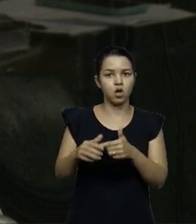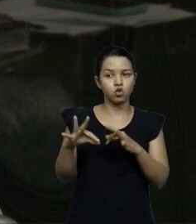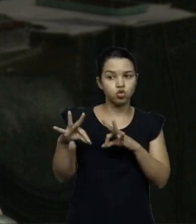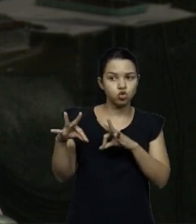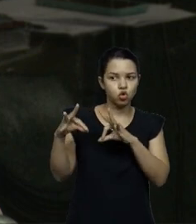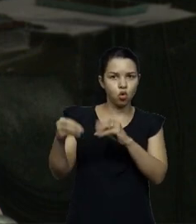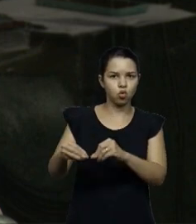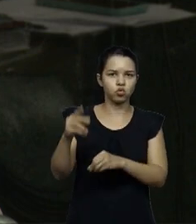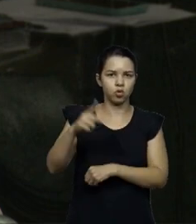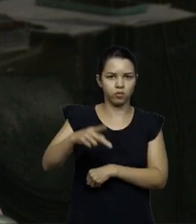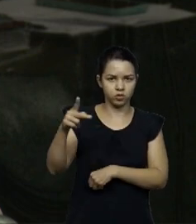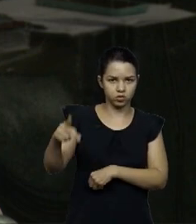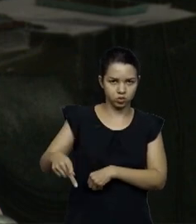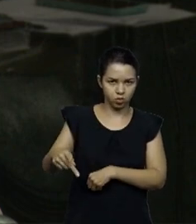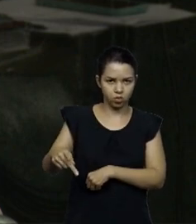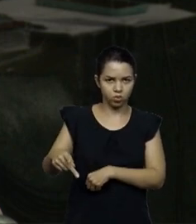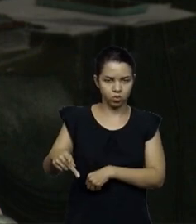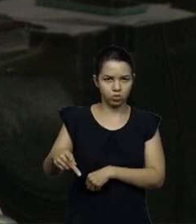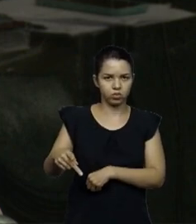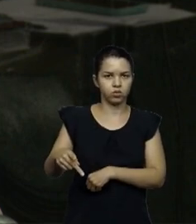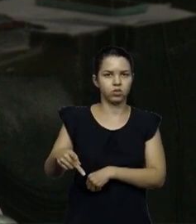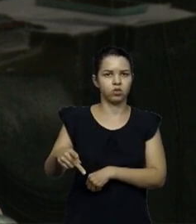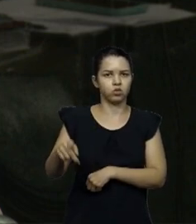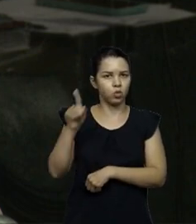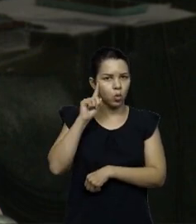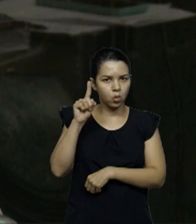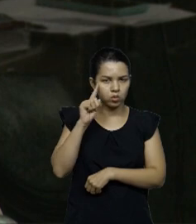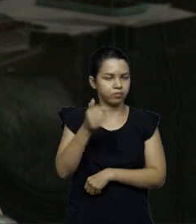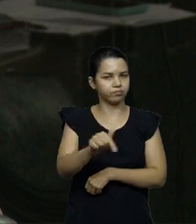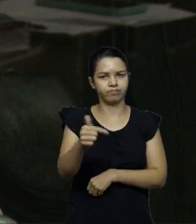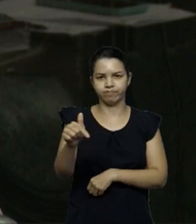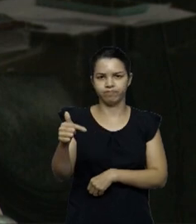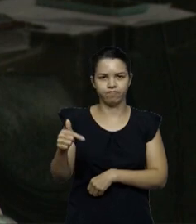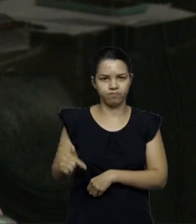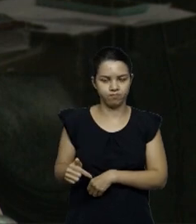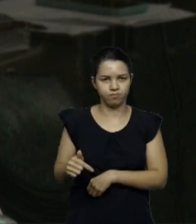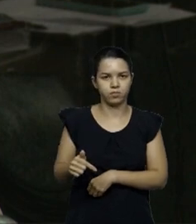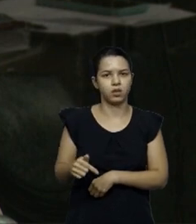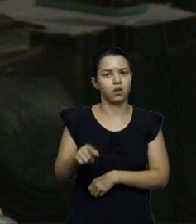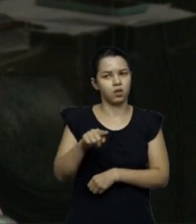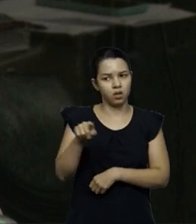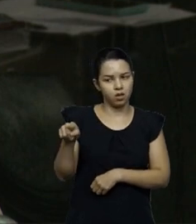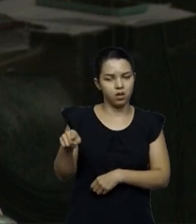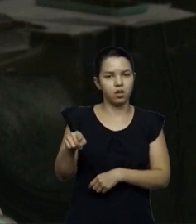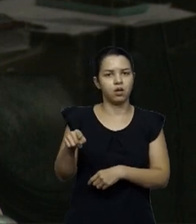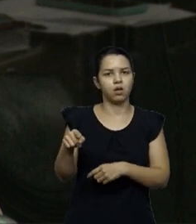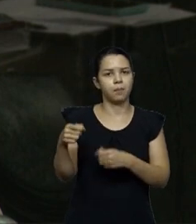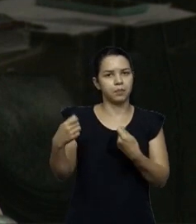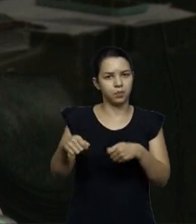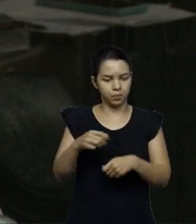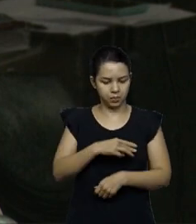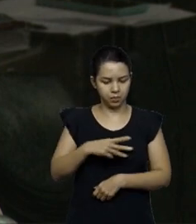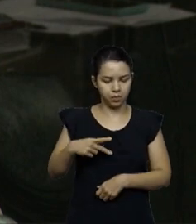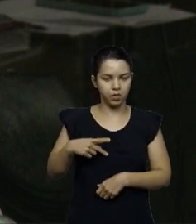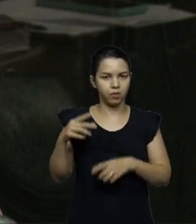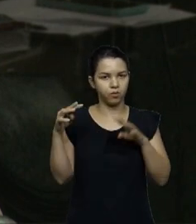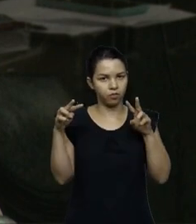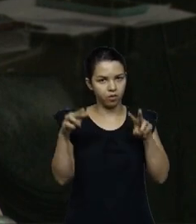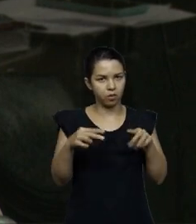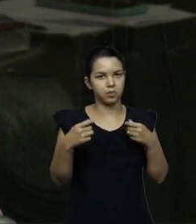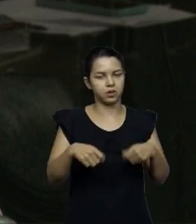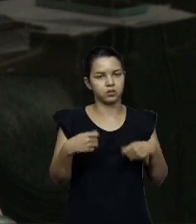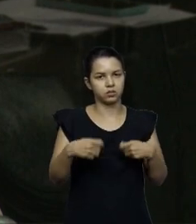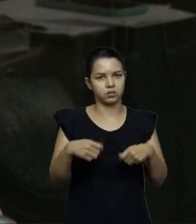professores na escola nenhum dos dias então isso o ministério público tem que ver isso a promotoria ter que ver porque o estado